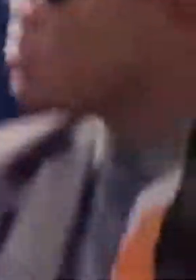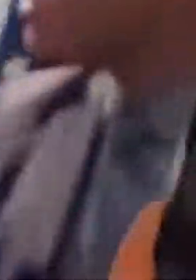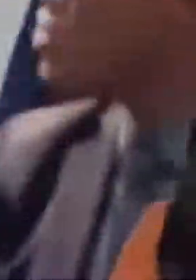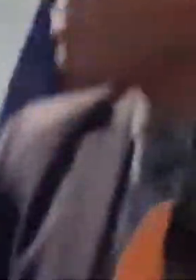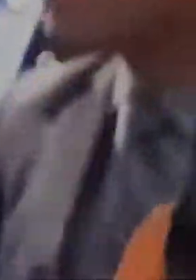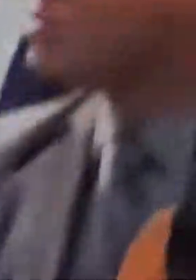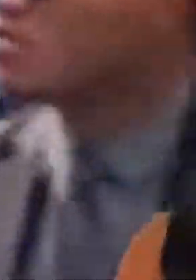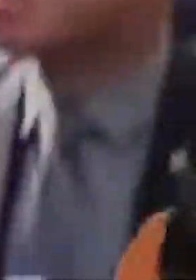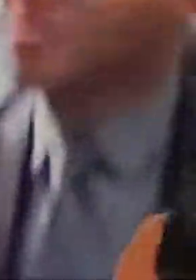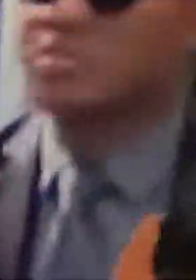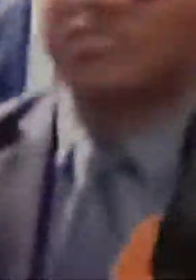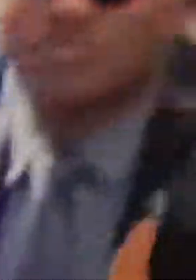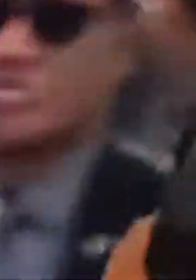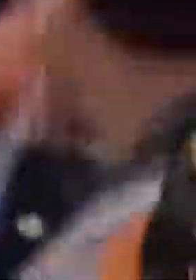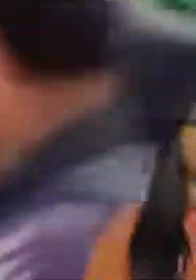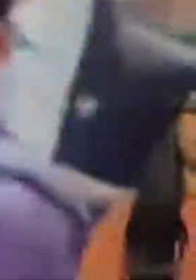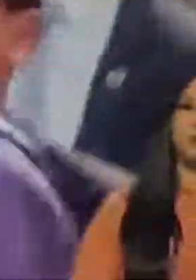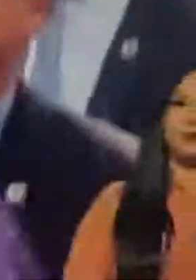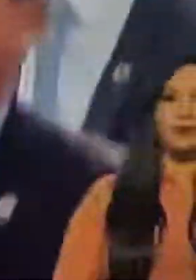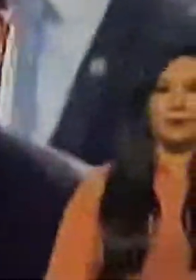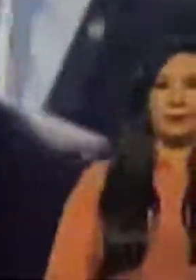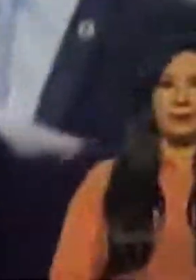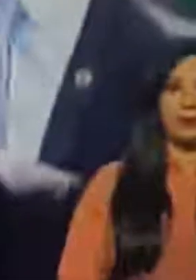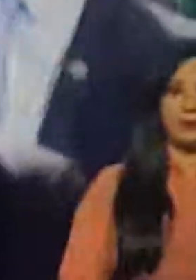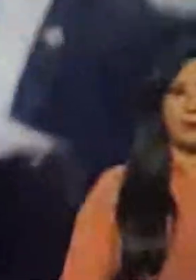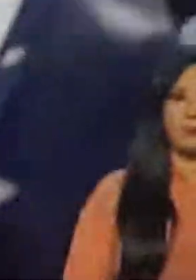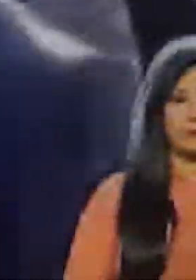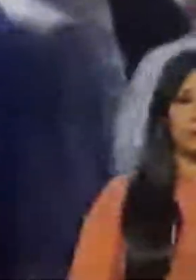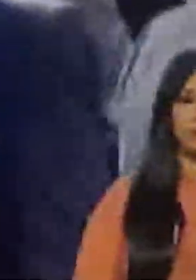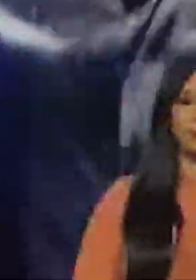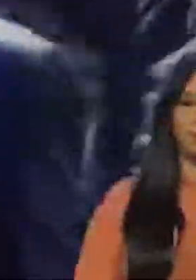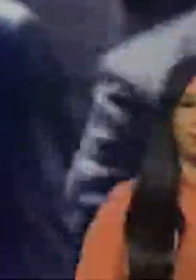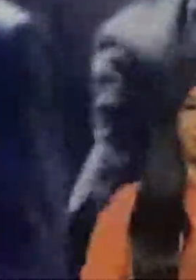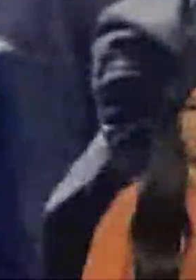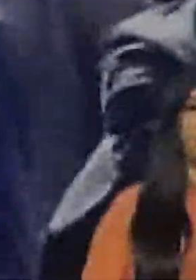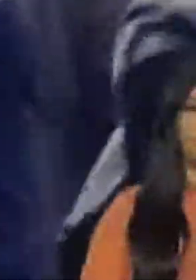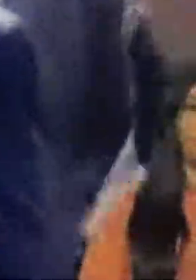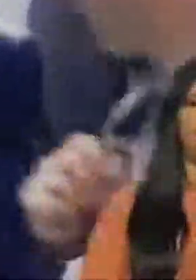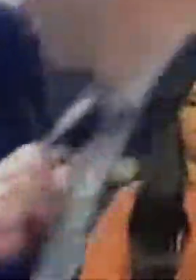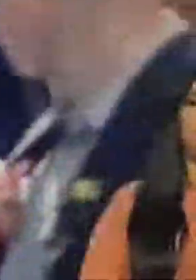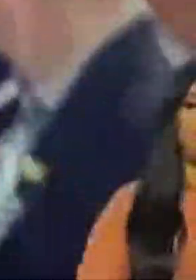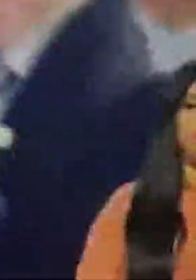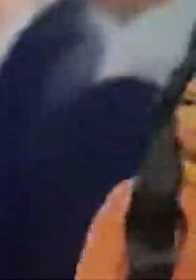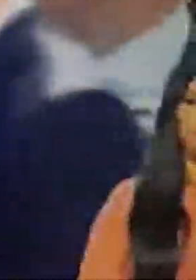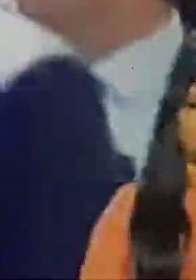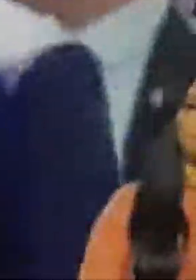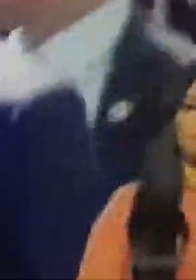Maravilha, Silvio Santos, Adir Macedo. Que coisa linda.